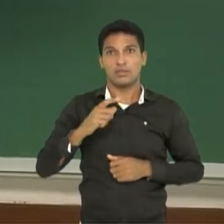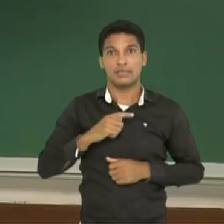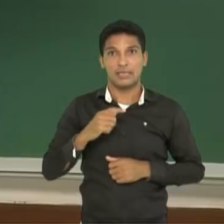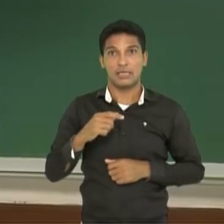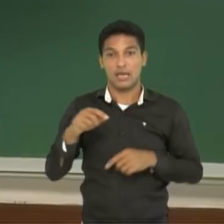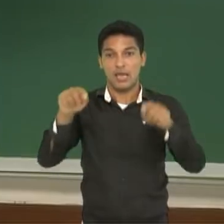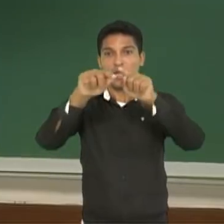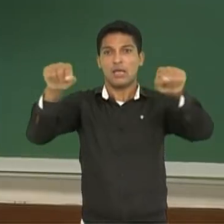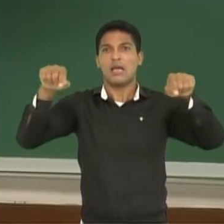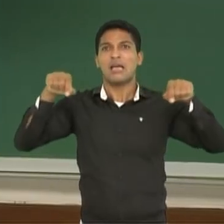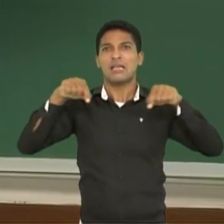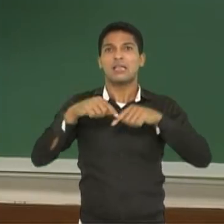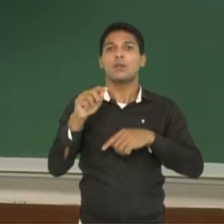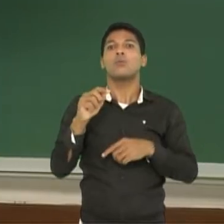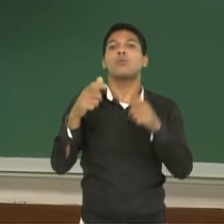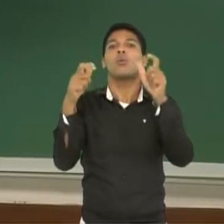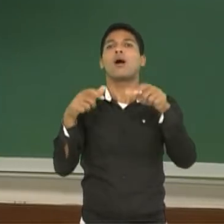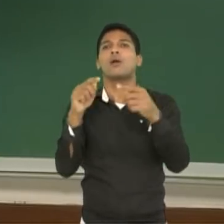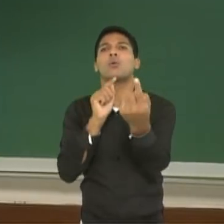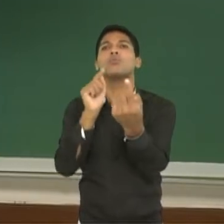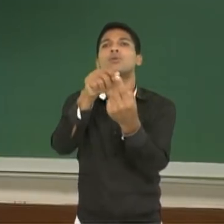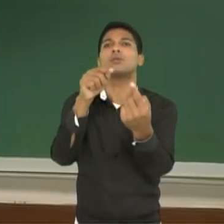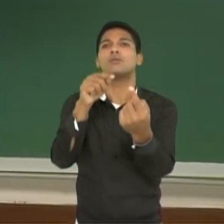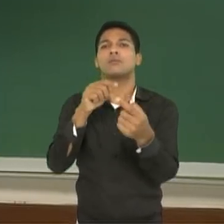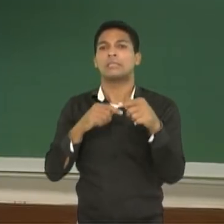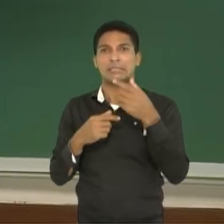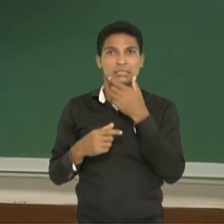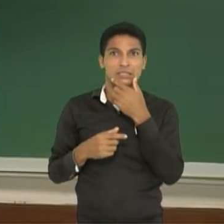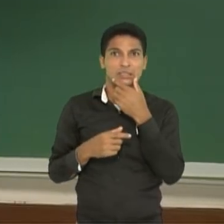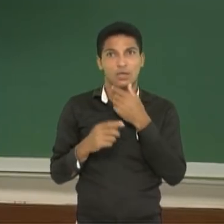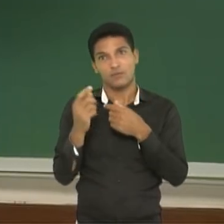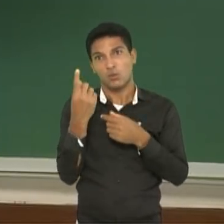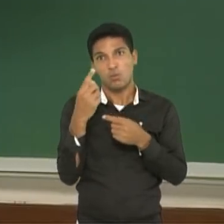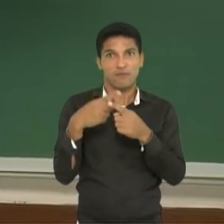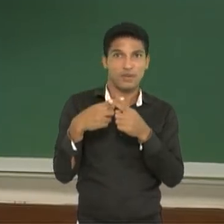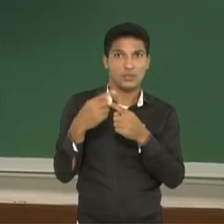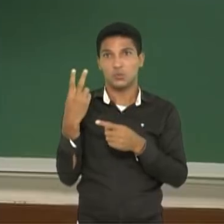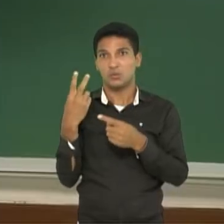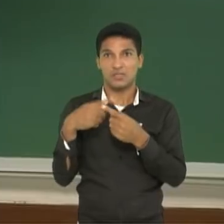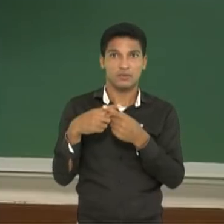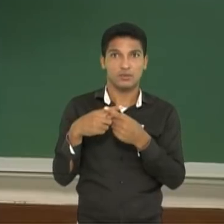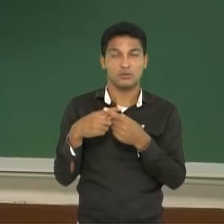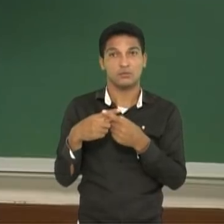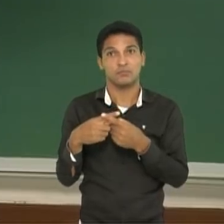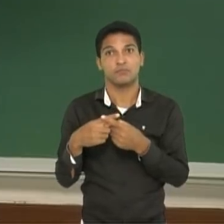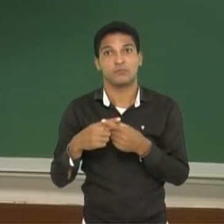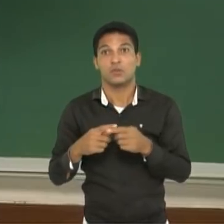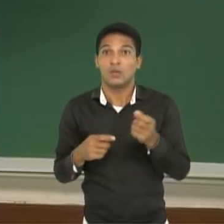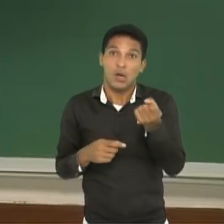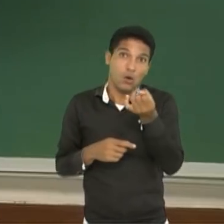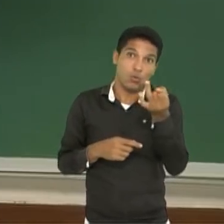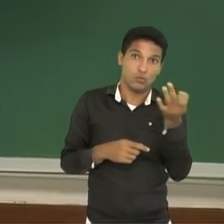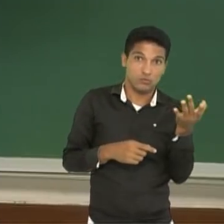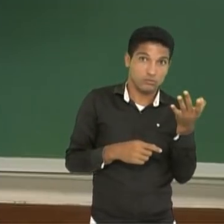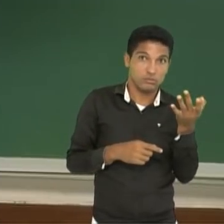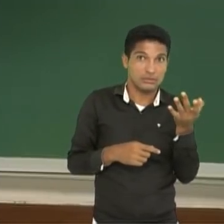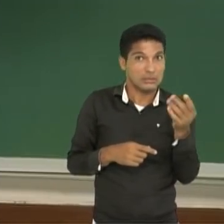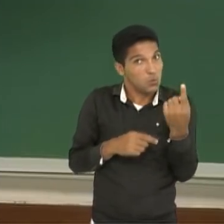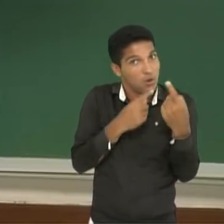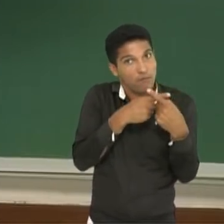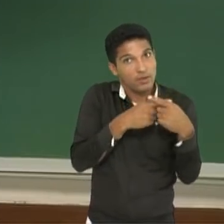marca. Em outros não, ele vai ter uma chance única para tentar estabelecer essa marca, tá? Mas a partir do momento que